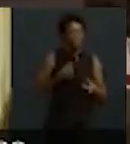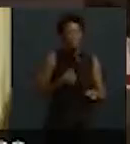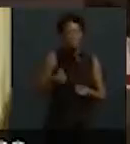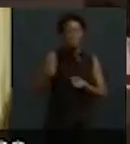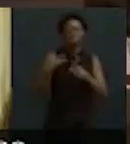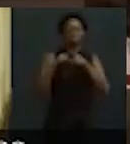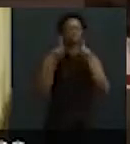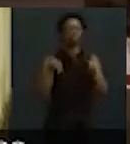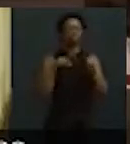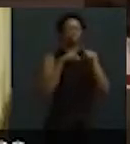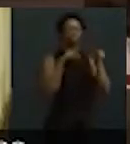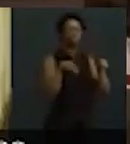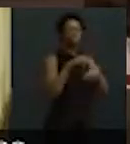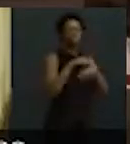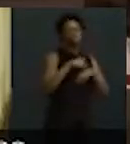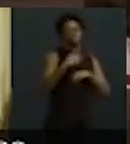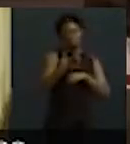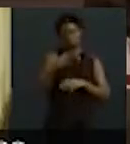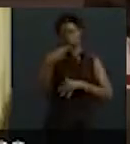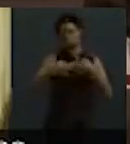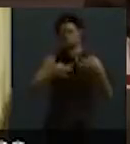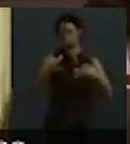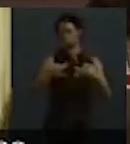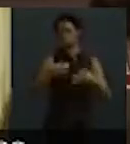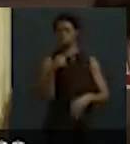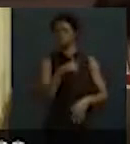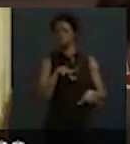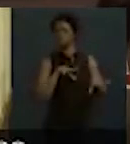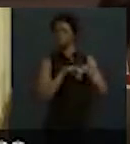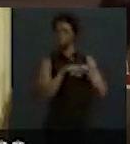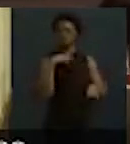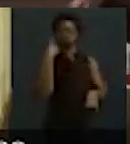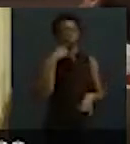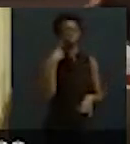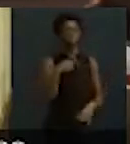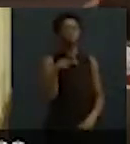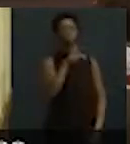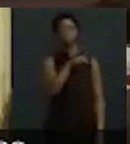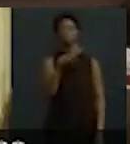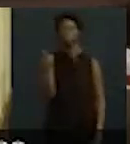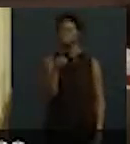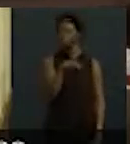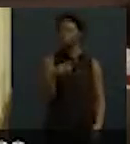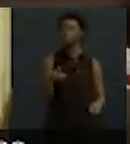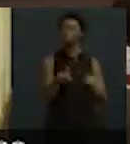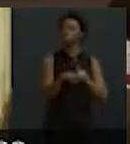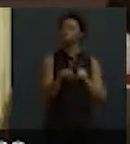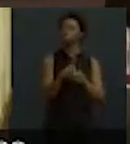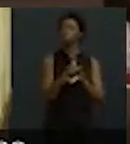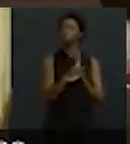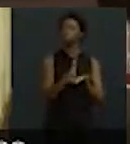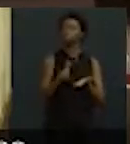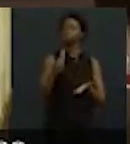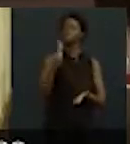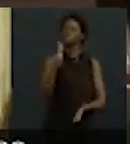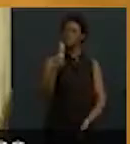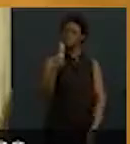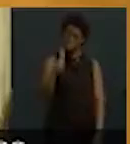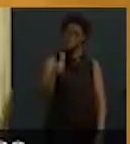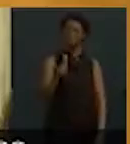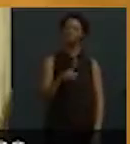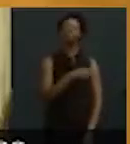formas extrajudiciais. Advogado, professor associado na Universidade Federal Fluminense, a